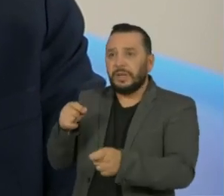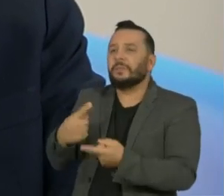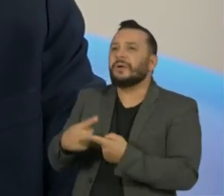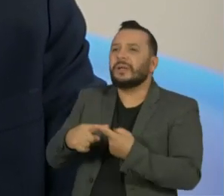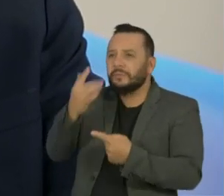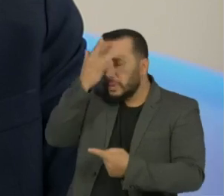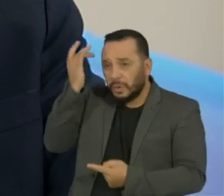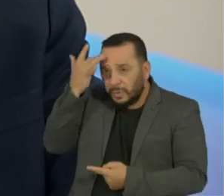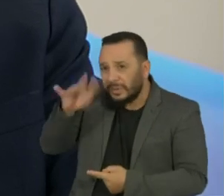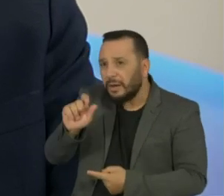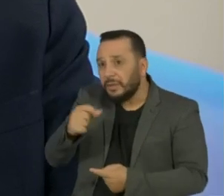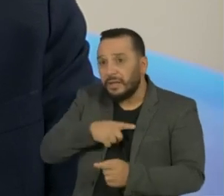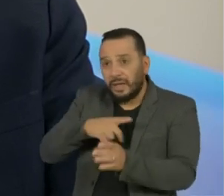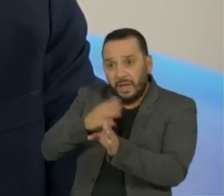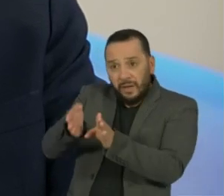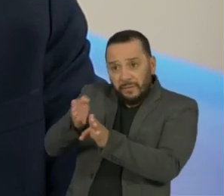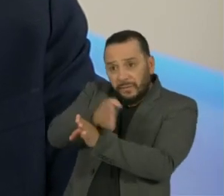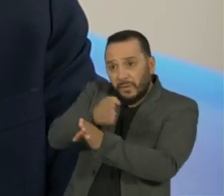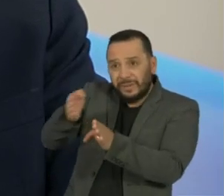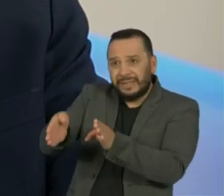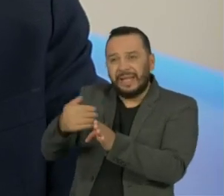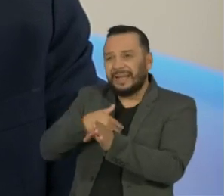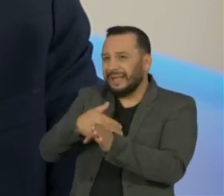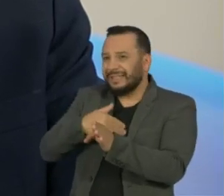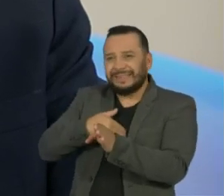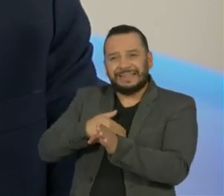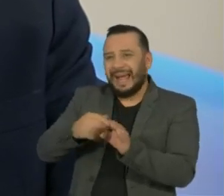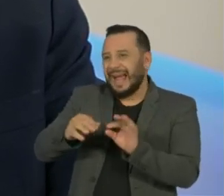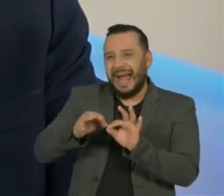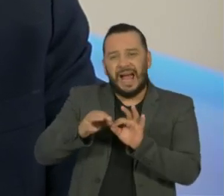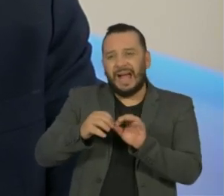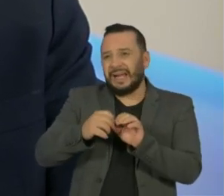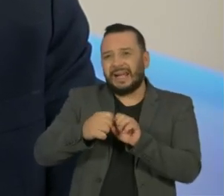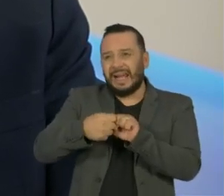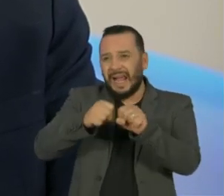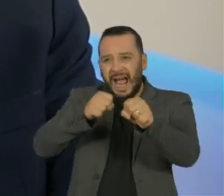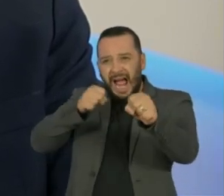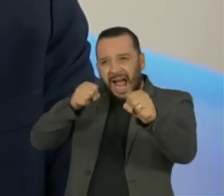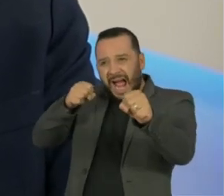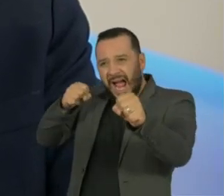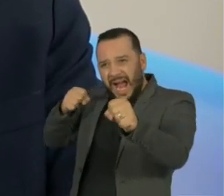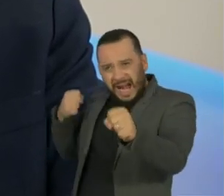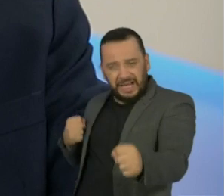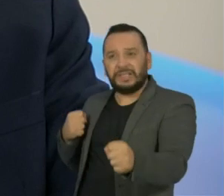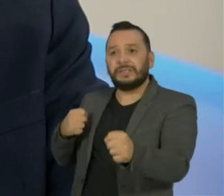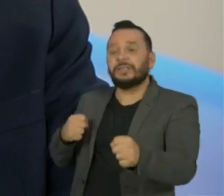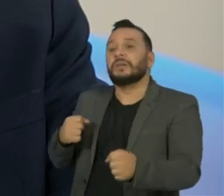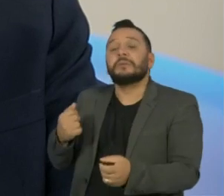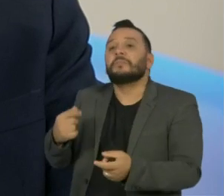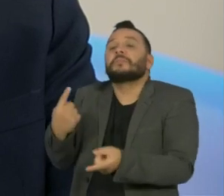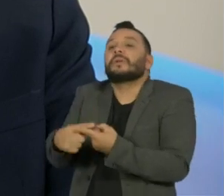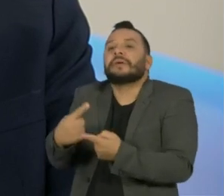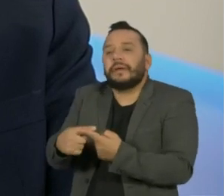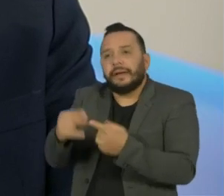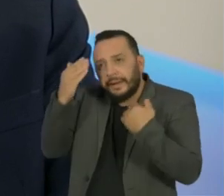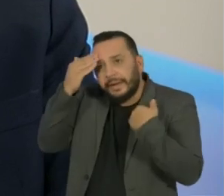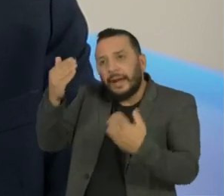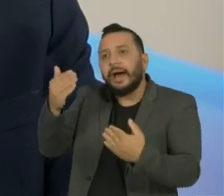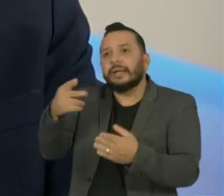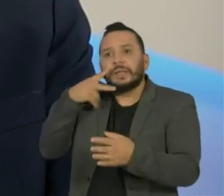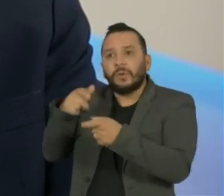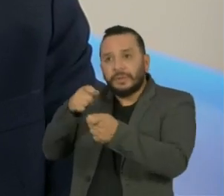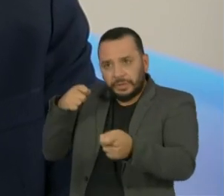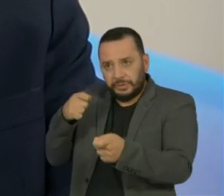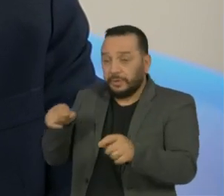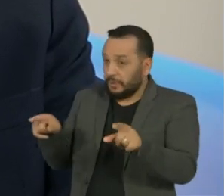porque a gente sabe que as nossas fronteiras são desse tamanho e ultrapassamos o tratado de tordesilhas graças aos vídeos porque depois quando